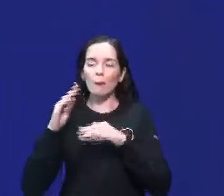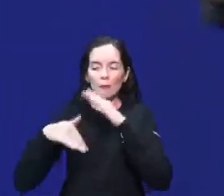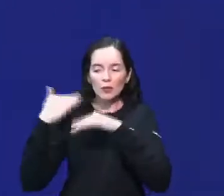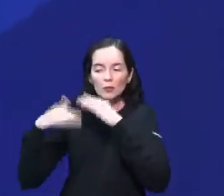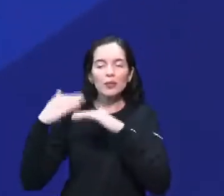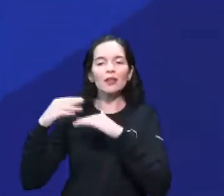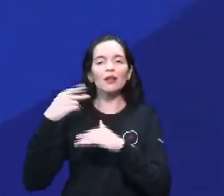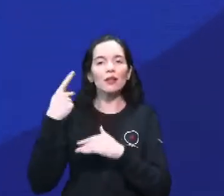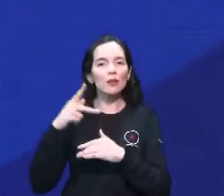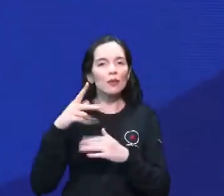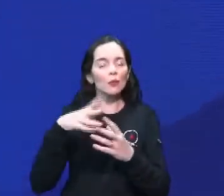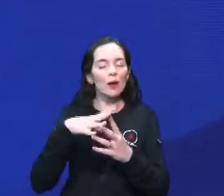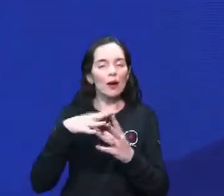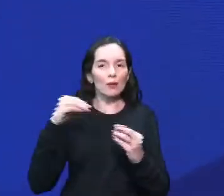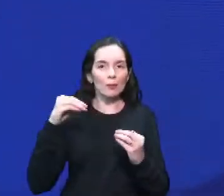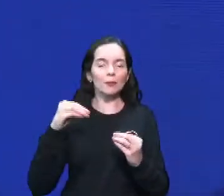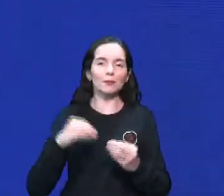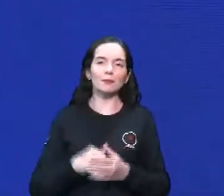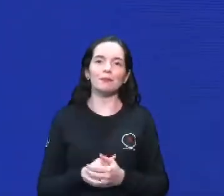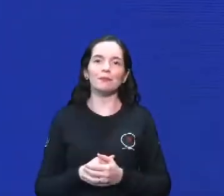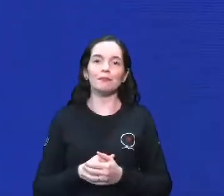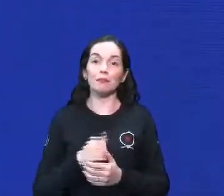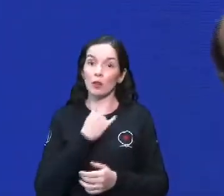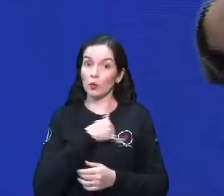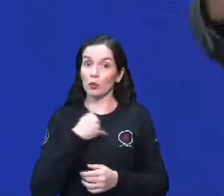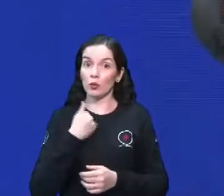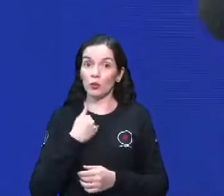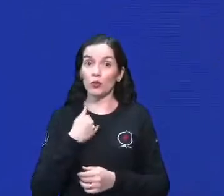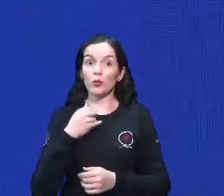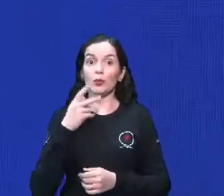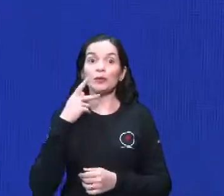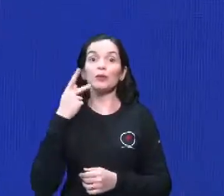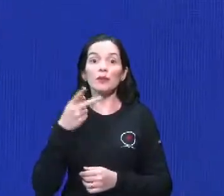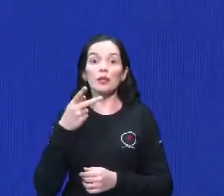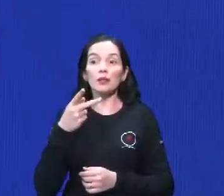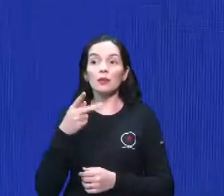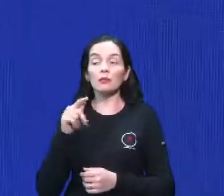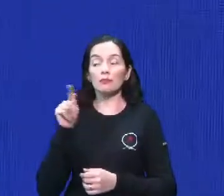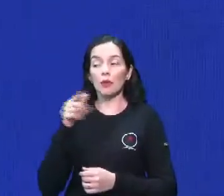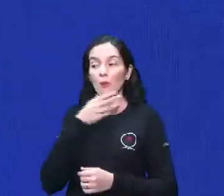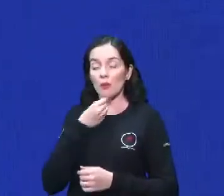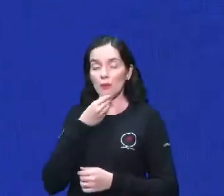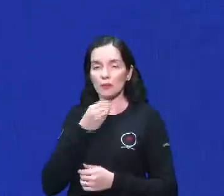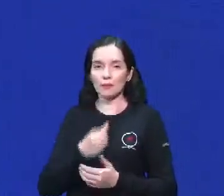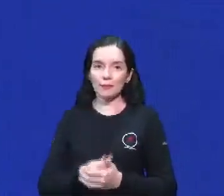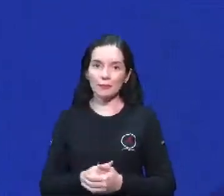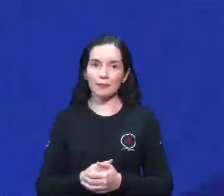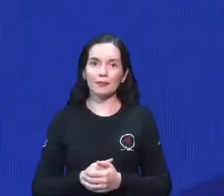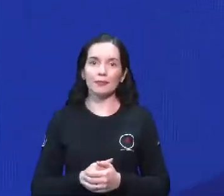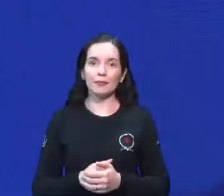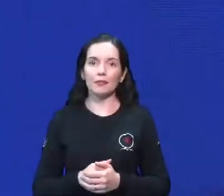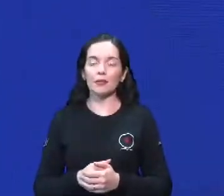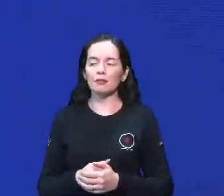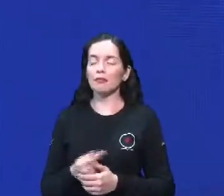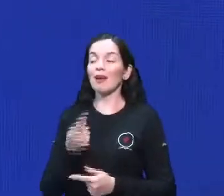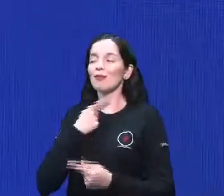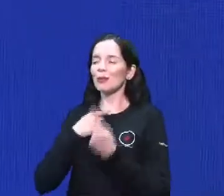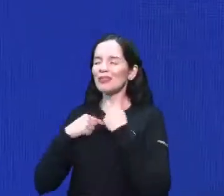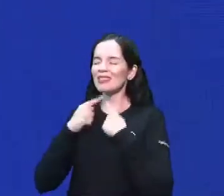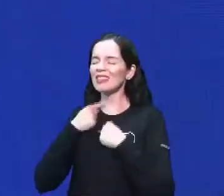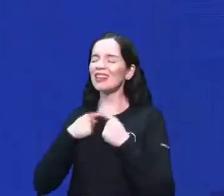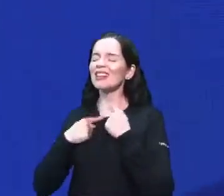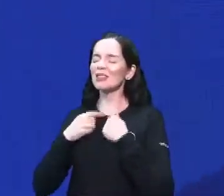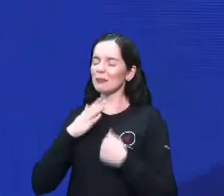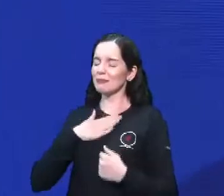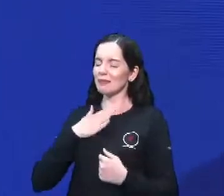tua alma. Olha o que João está dizendo. Ele está dizendo para Gaio: Gaio, é como se ele dissesse assim: eu desejo que